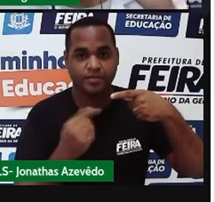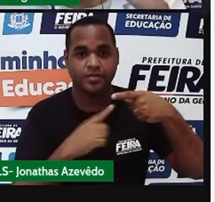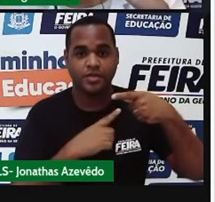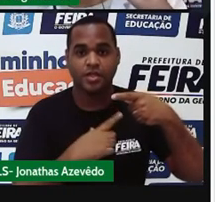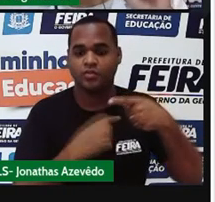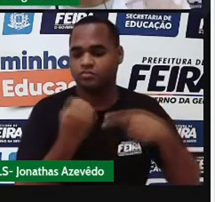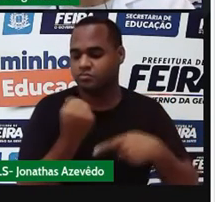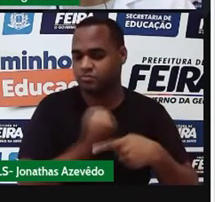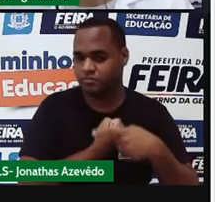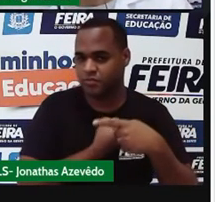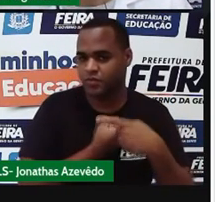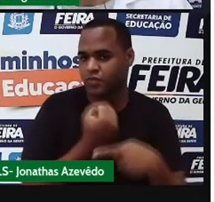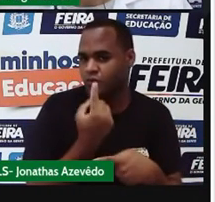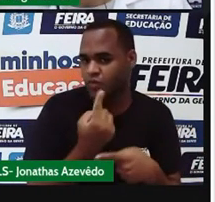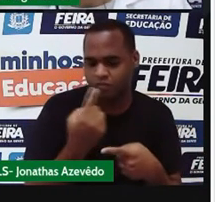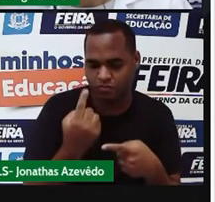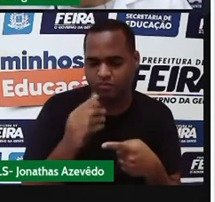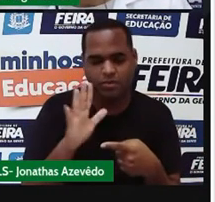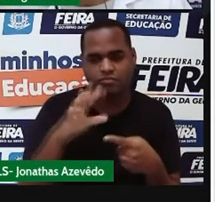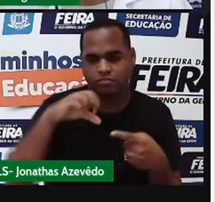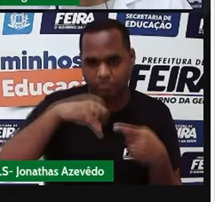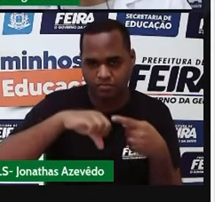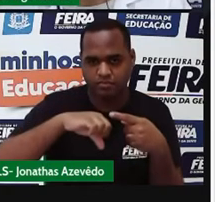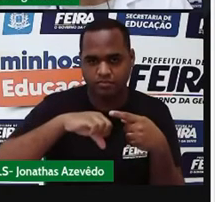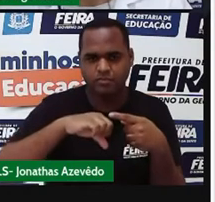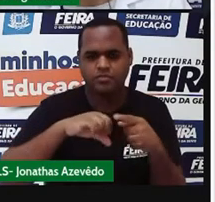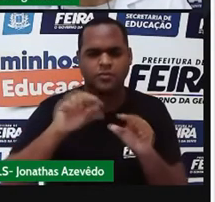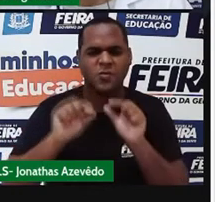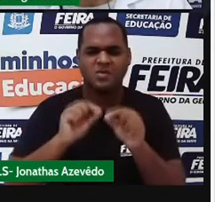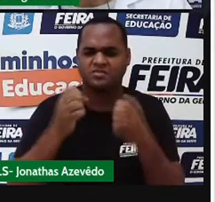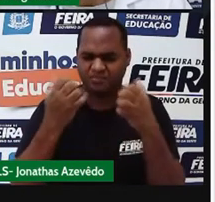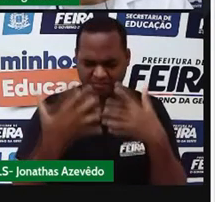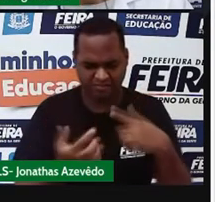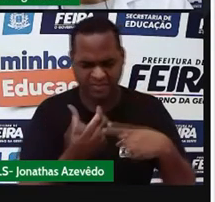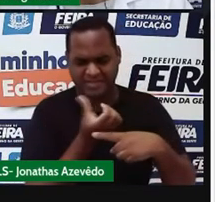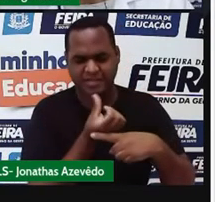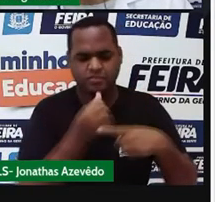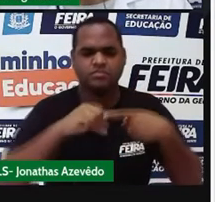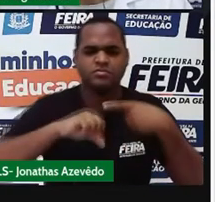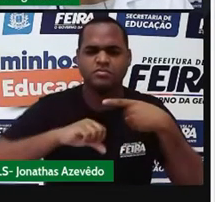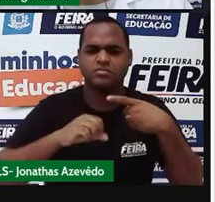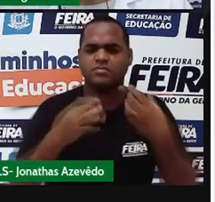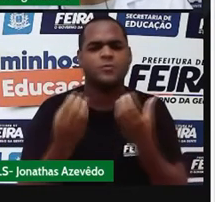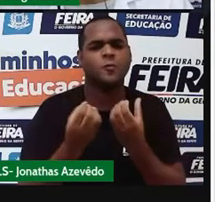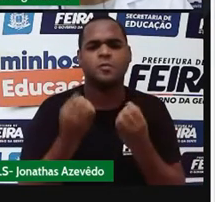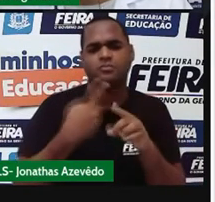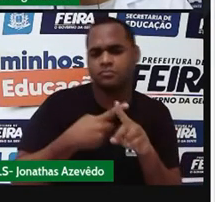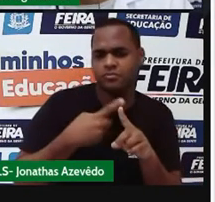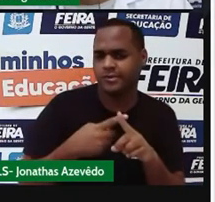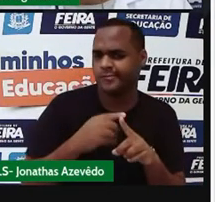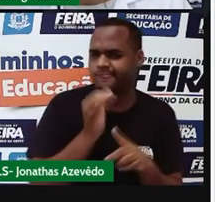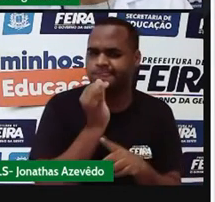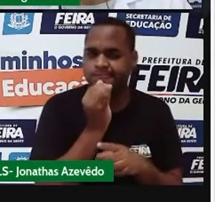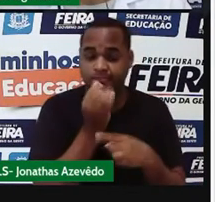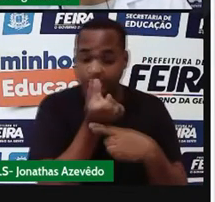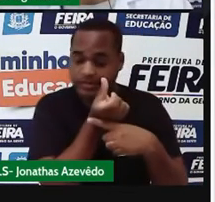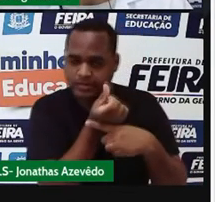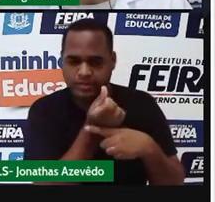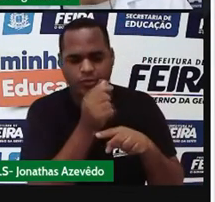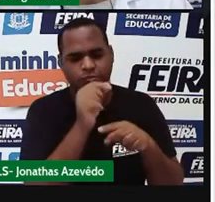número apenas um número 9 Como assim professor se ali ao invés de 6